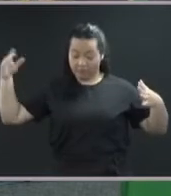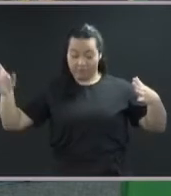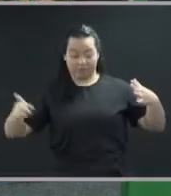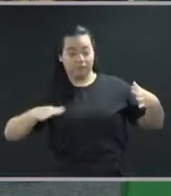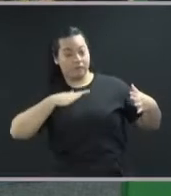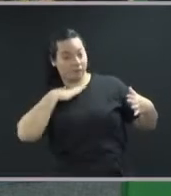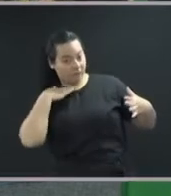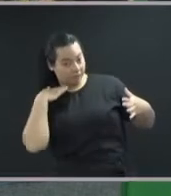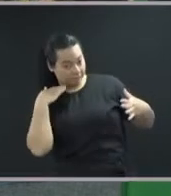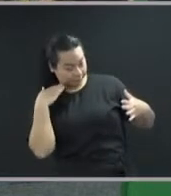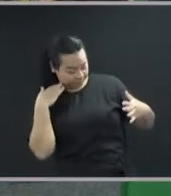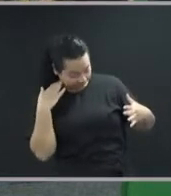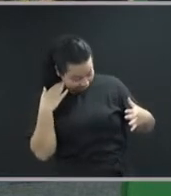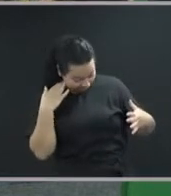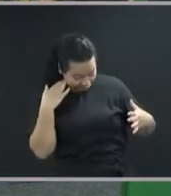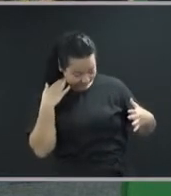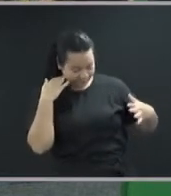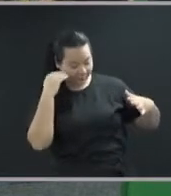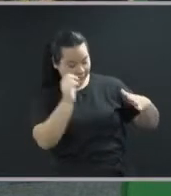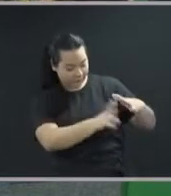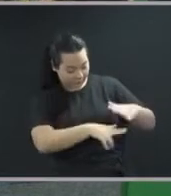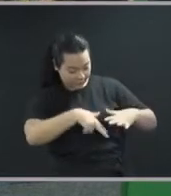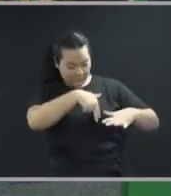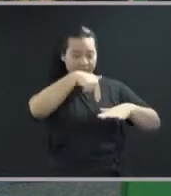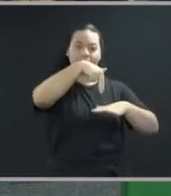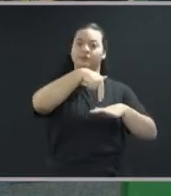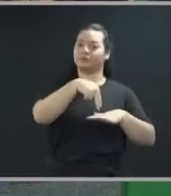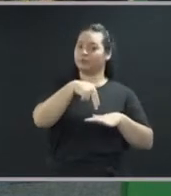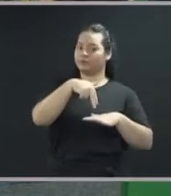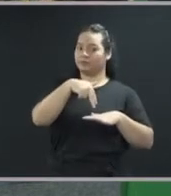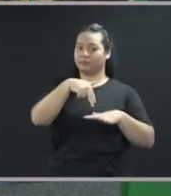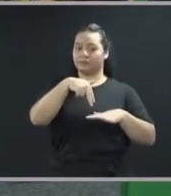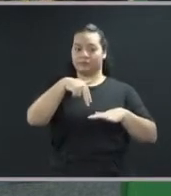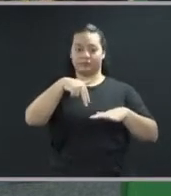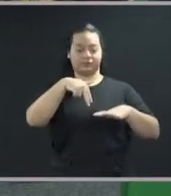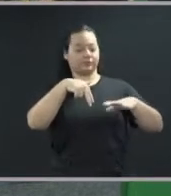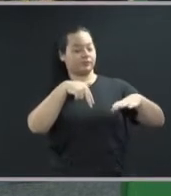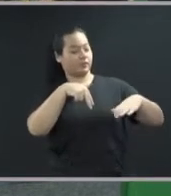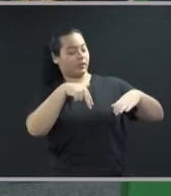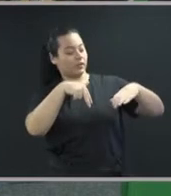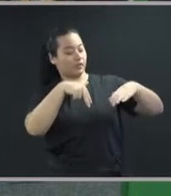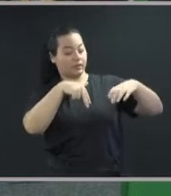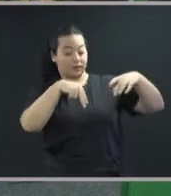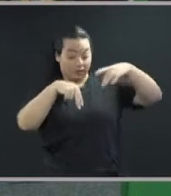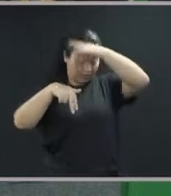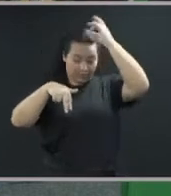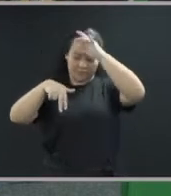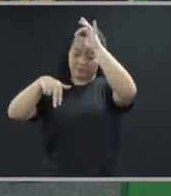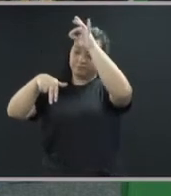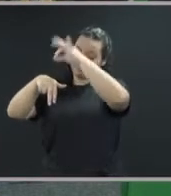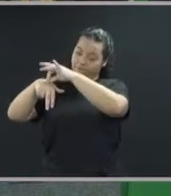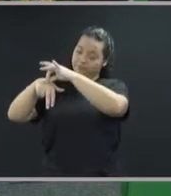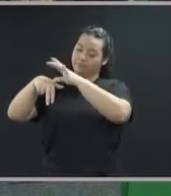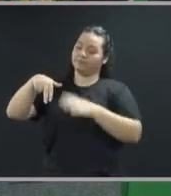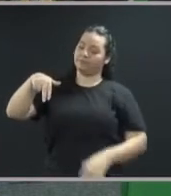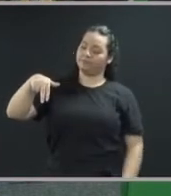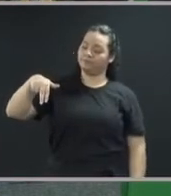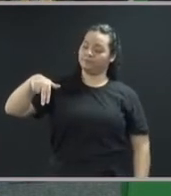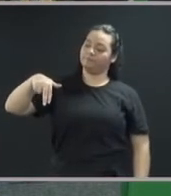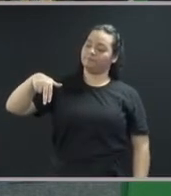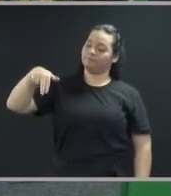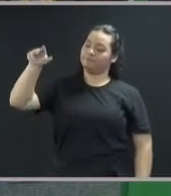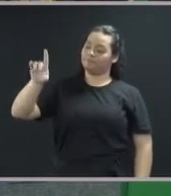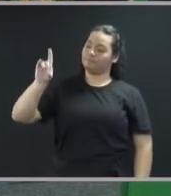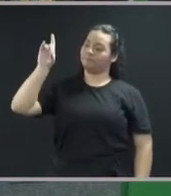mortos. Quem ressuscitou Jesus Cristo dentre os mortos foi o Espírito Santo de Deus, que é Deus. Deus